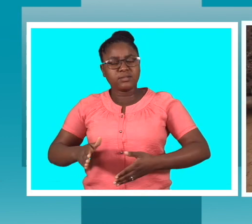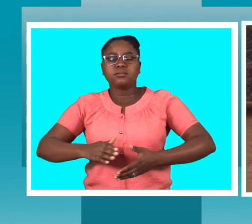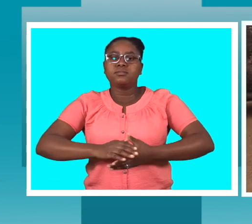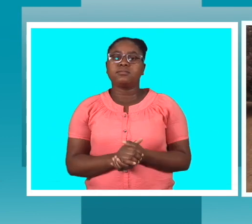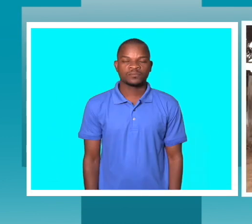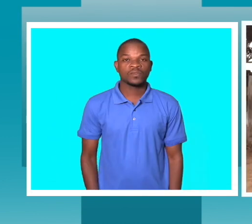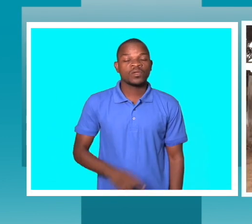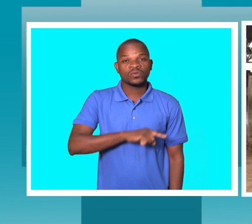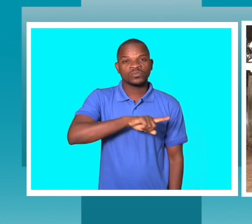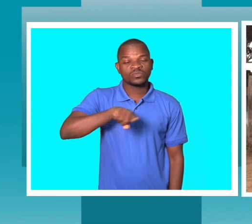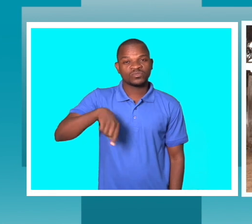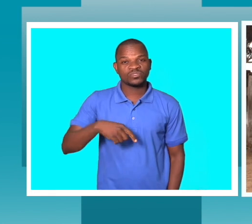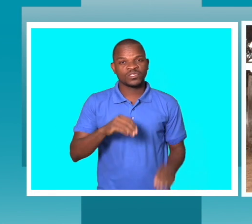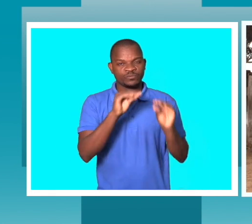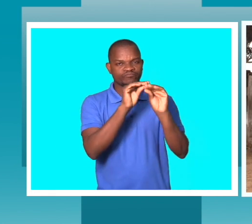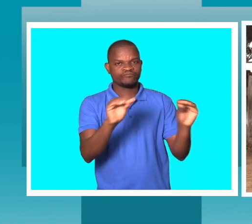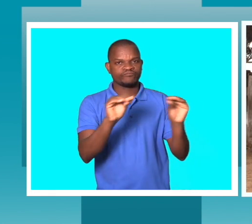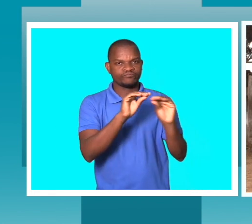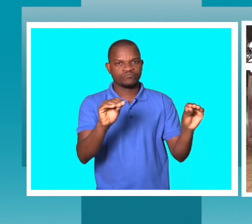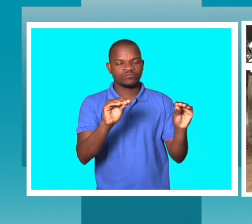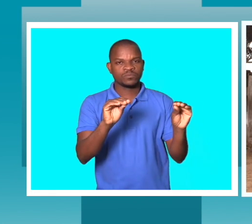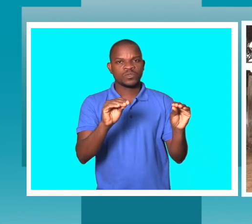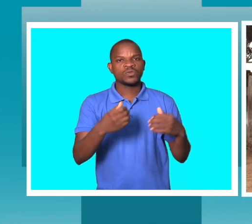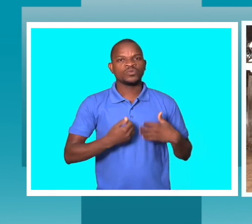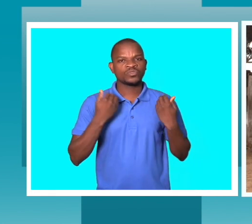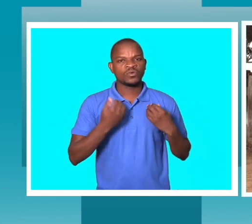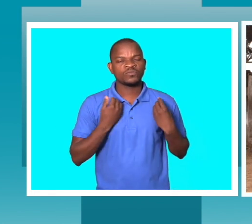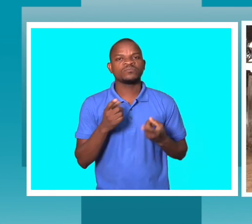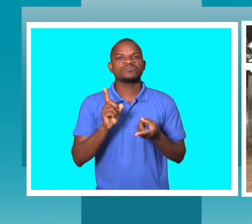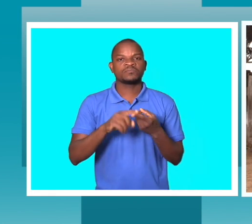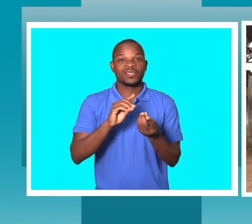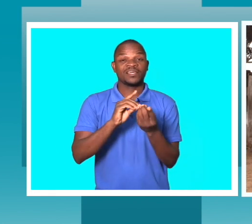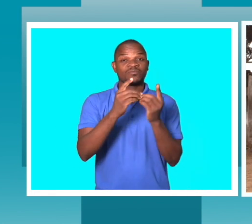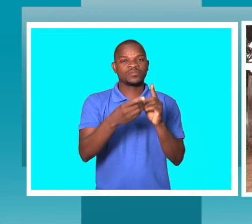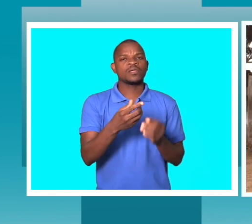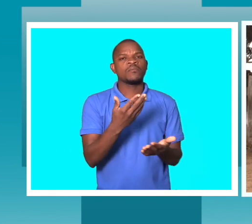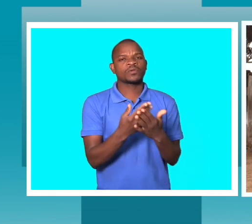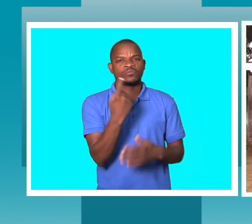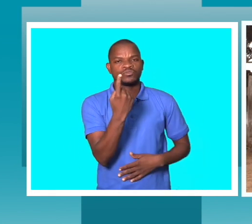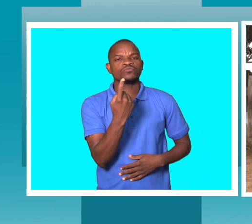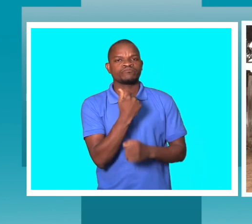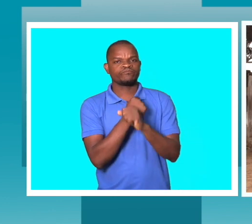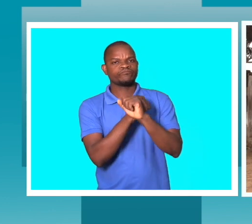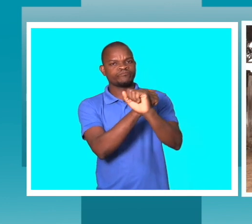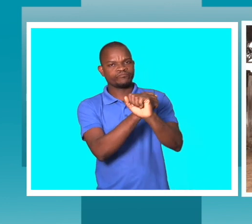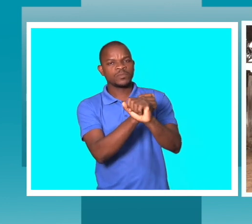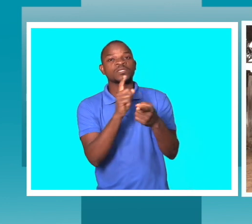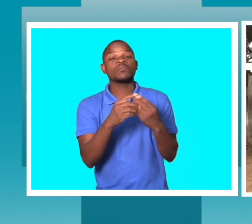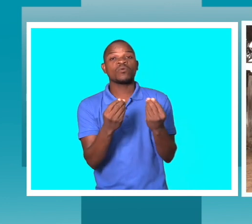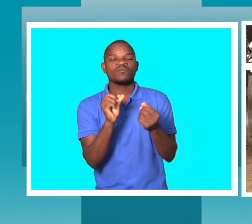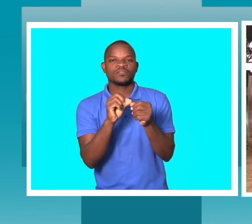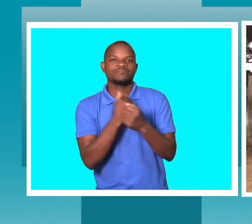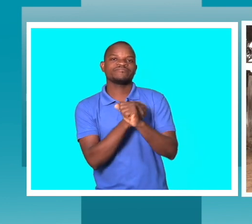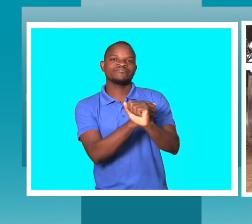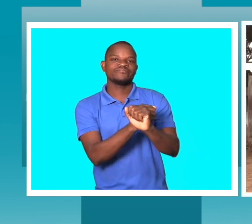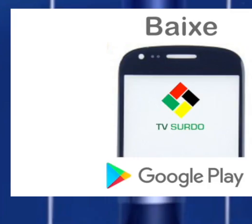reprodutiva. Estamos a educar o próprio adolescente jovem, para ele mesmo saber se prevenir, para ele mesmo saber como